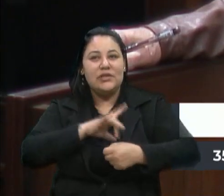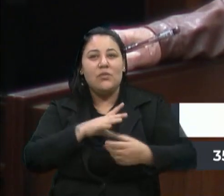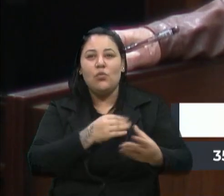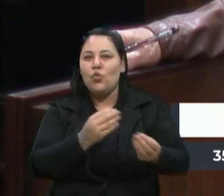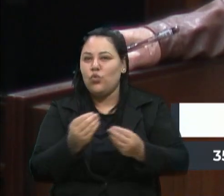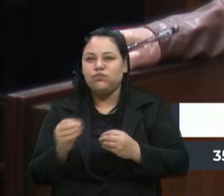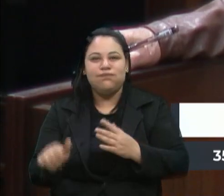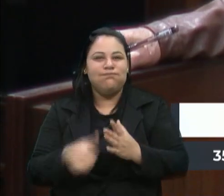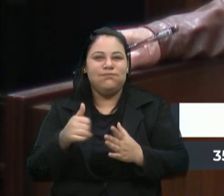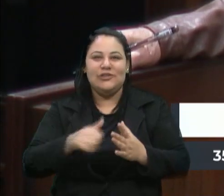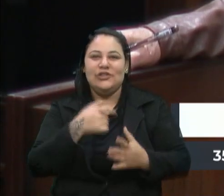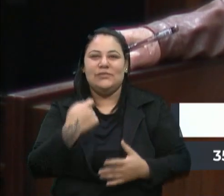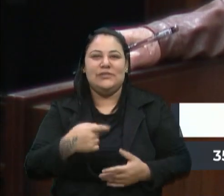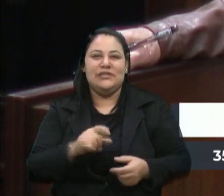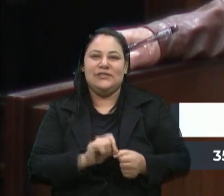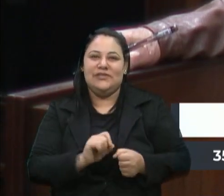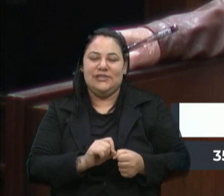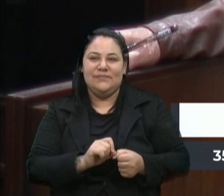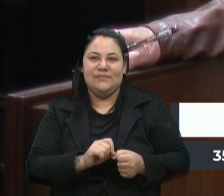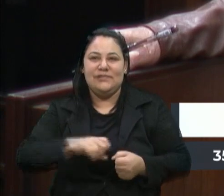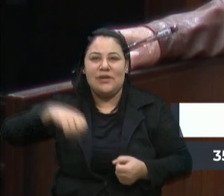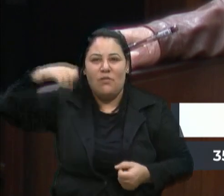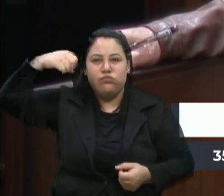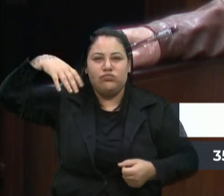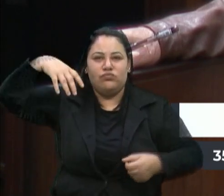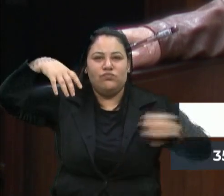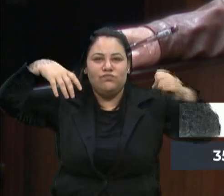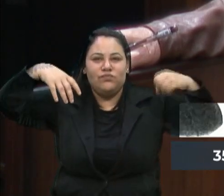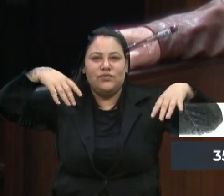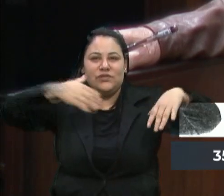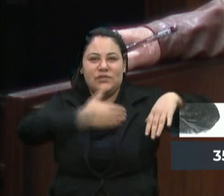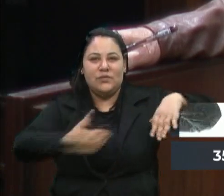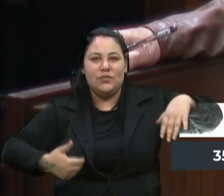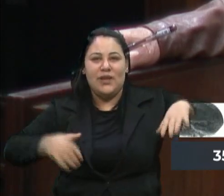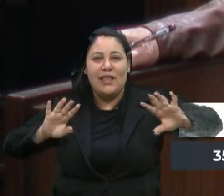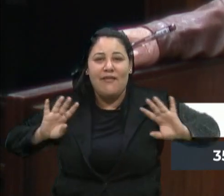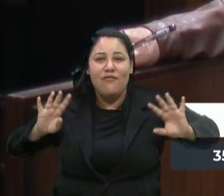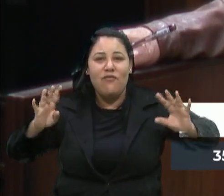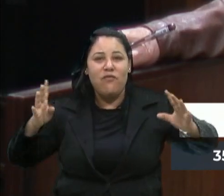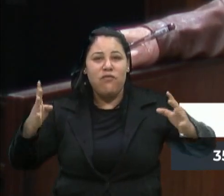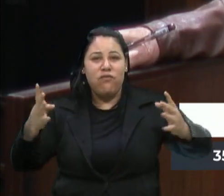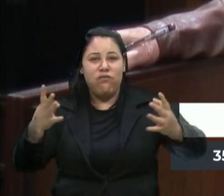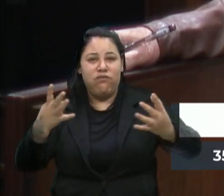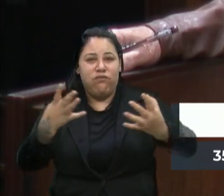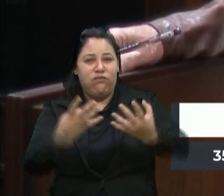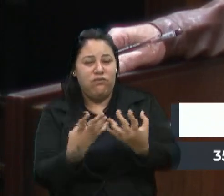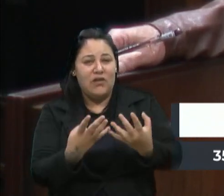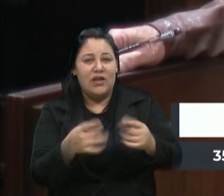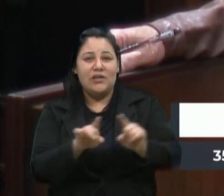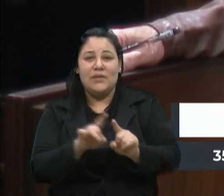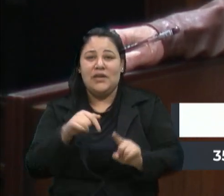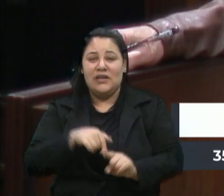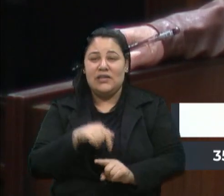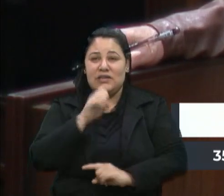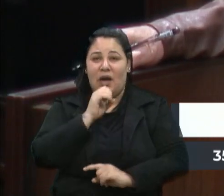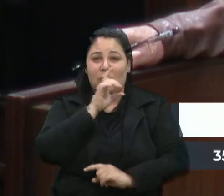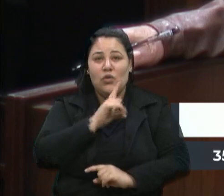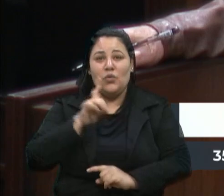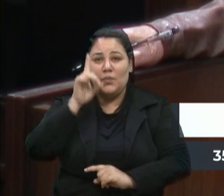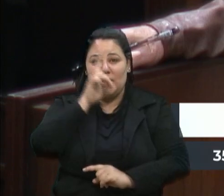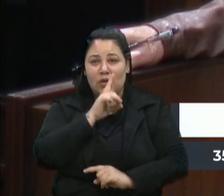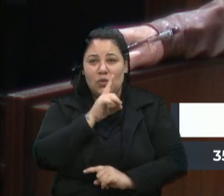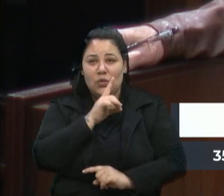muitas melhorias. Na iluminação pública, no entorno, estive este final de semana durante